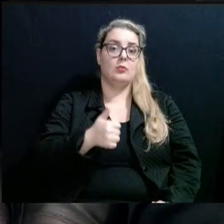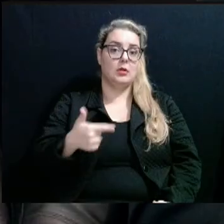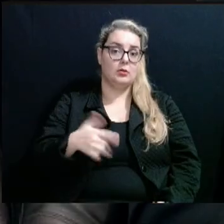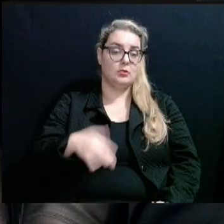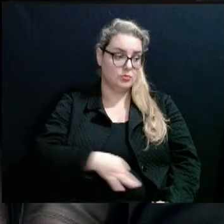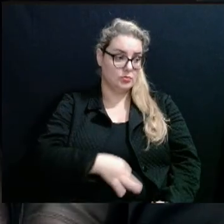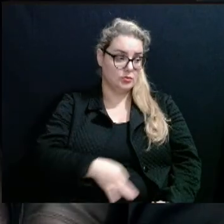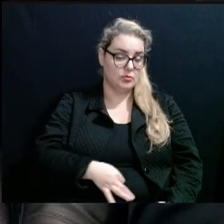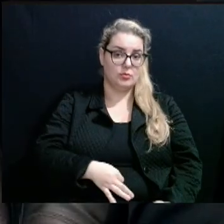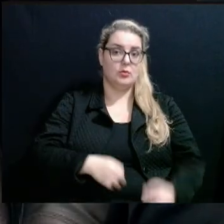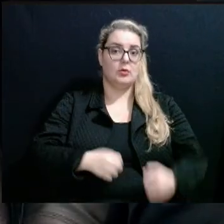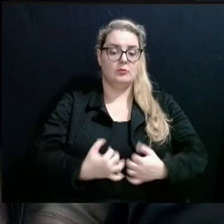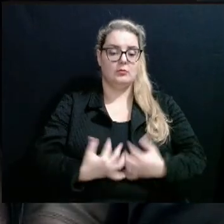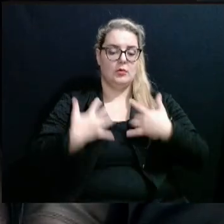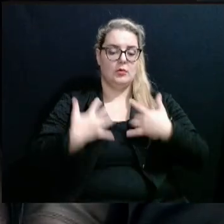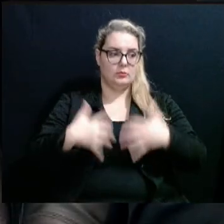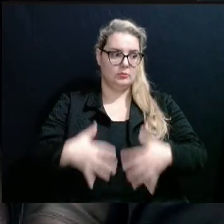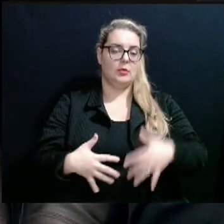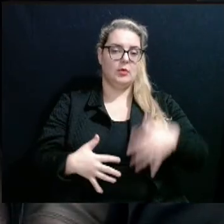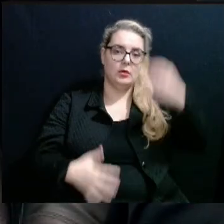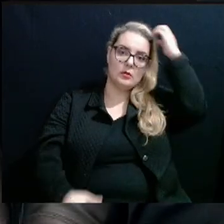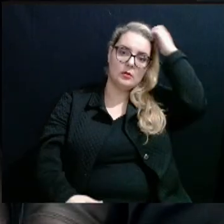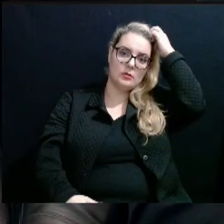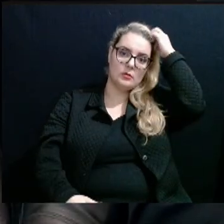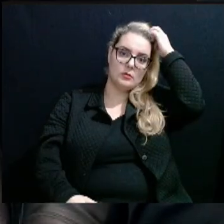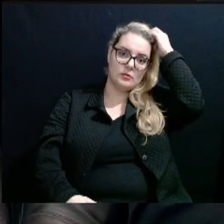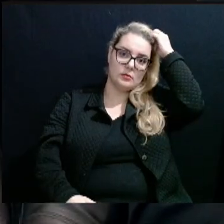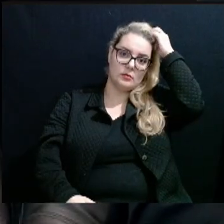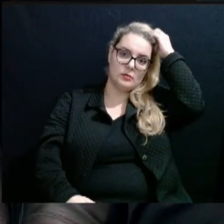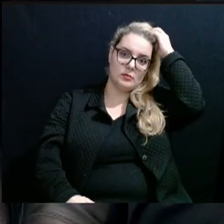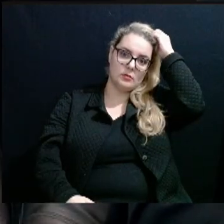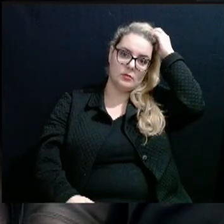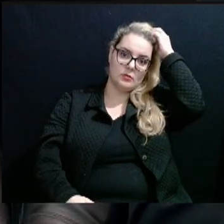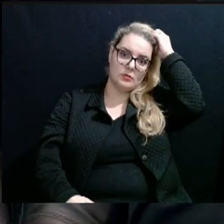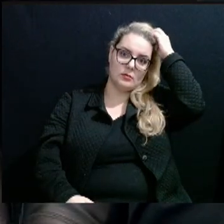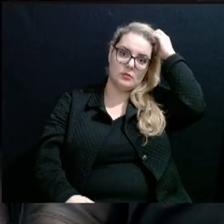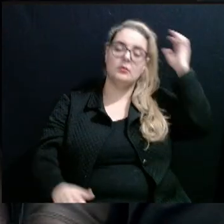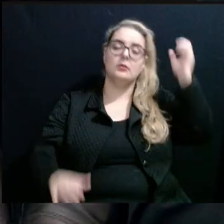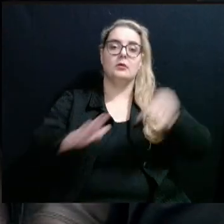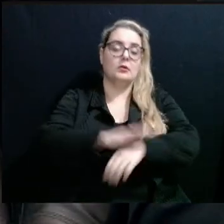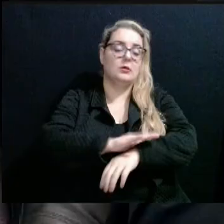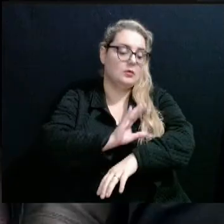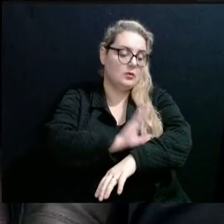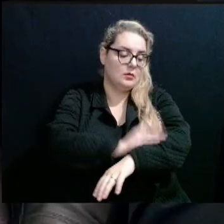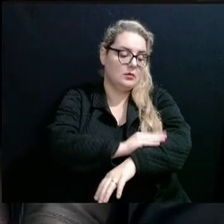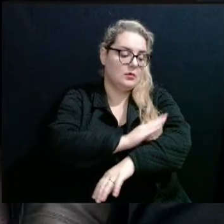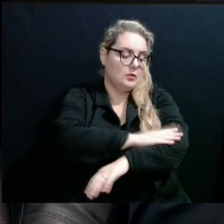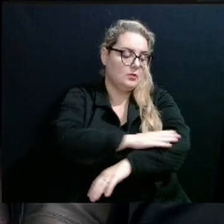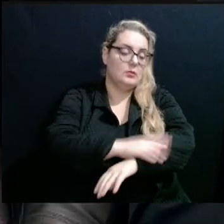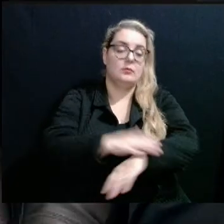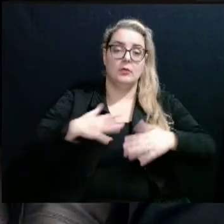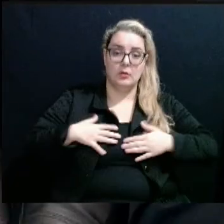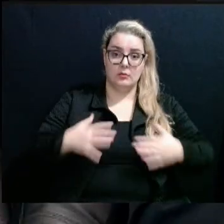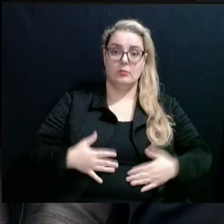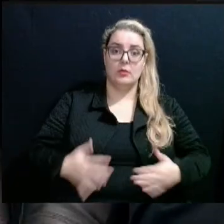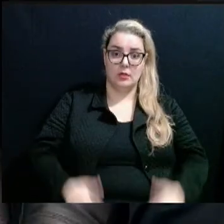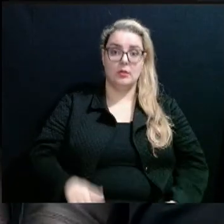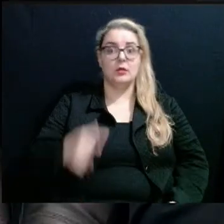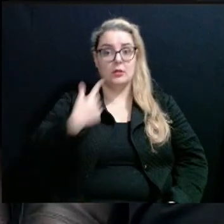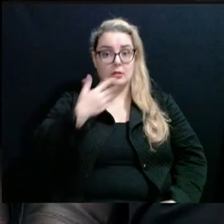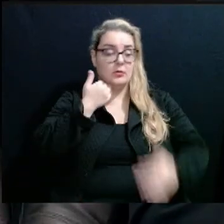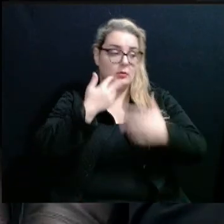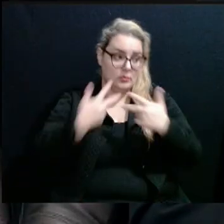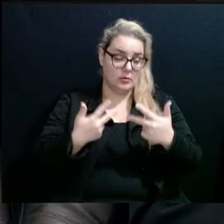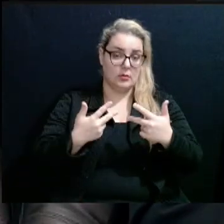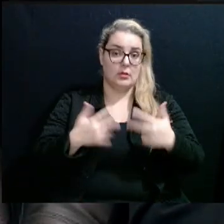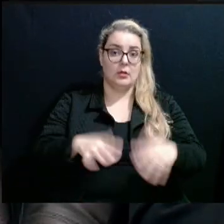absorvida e vai ser acumulada nos seus tecidos. Então, é dessa maneira que ela obteria a B12. Mas será que